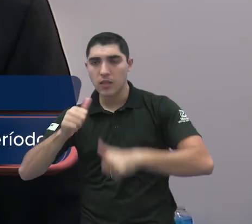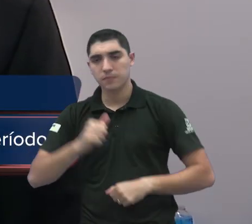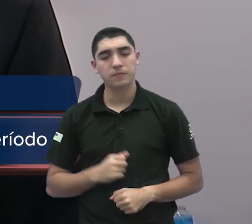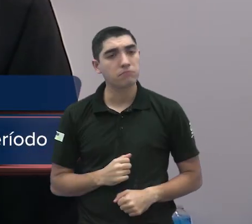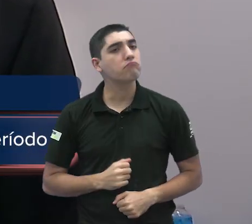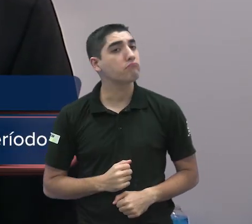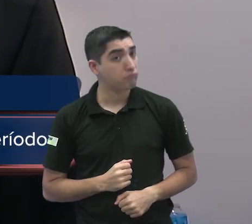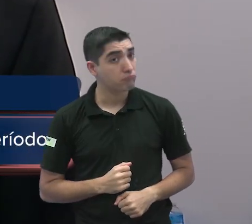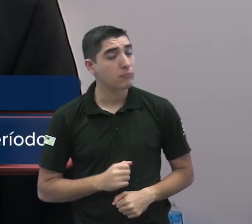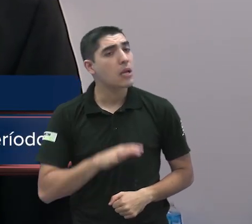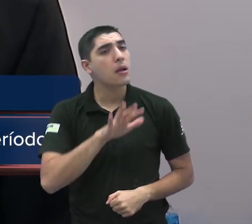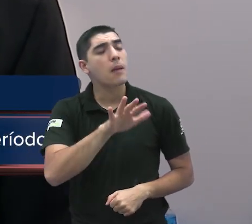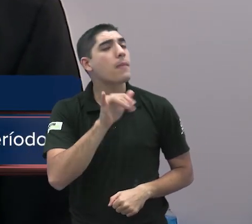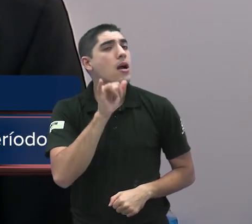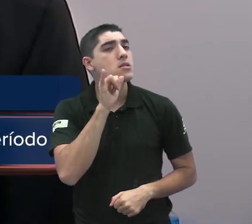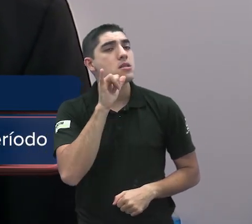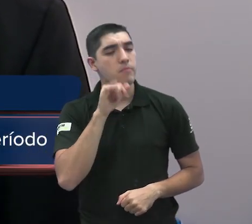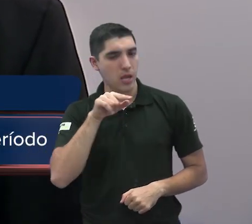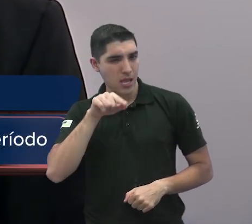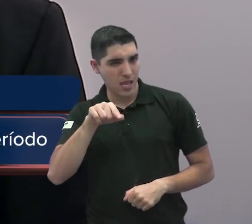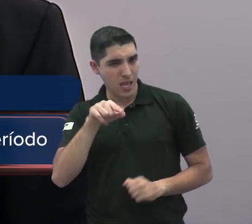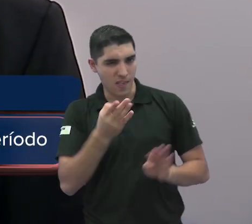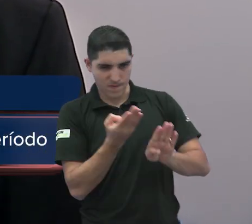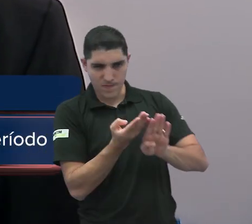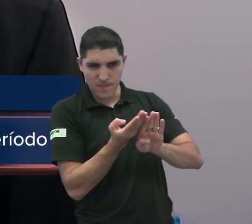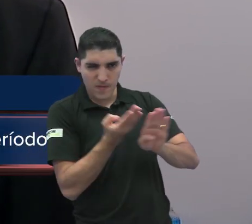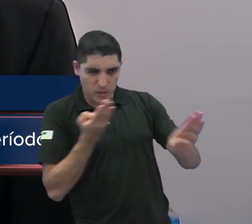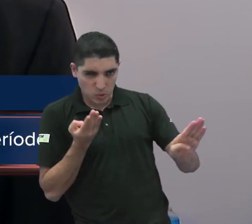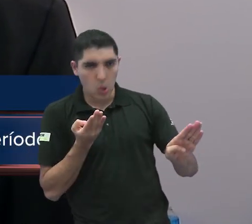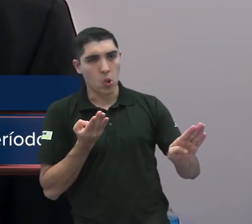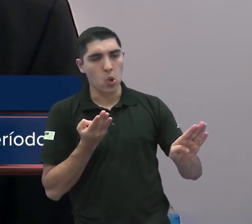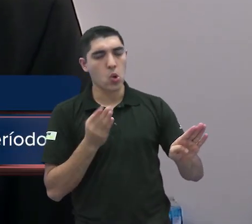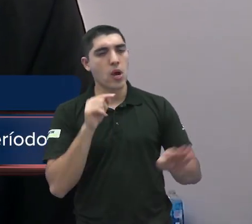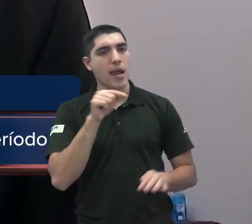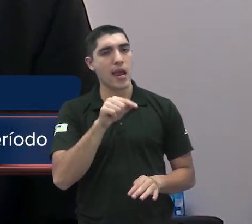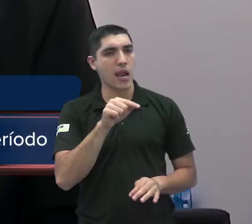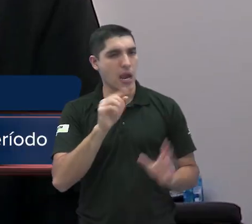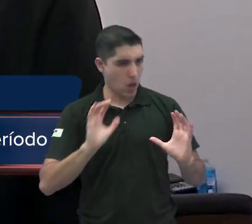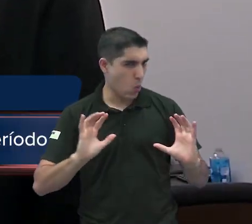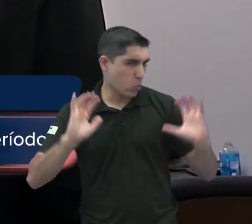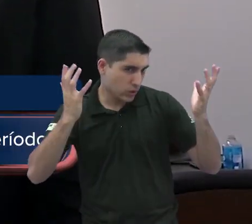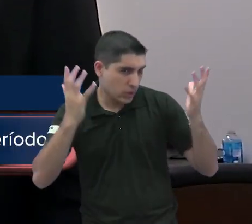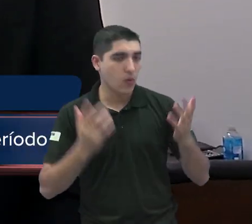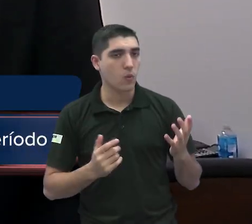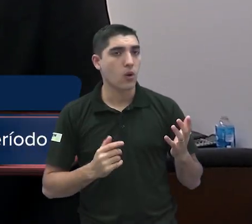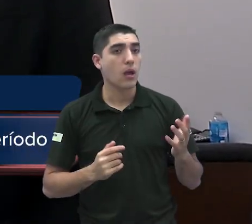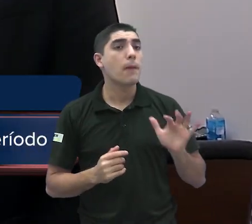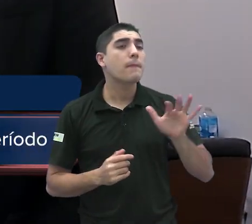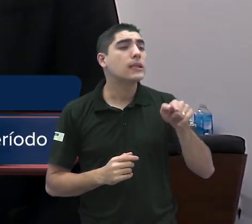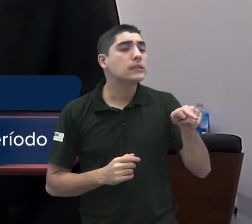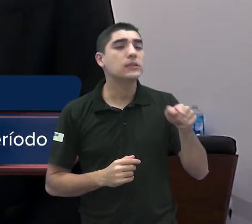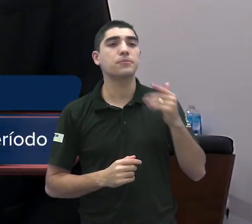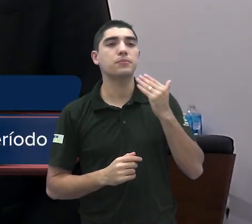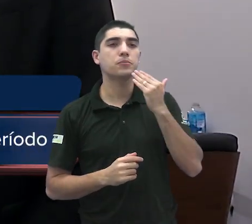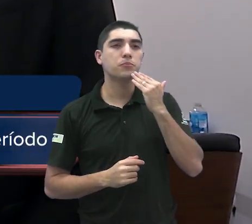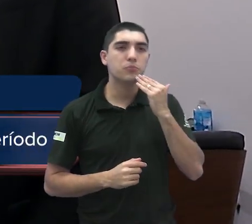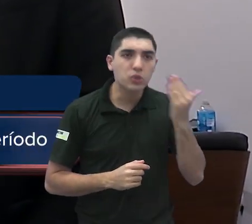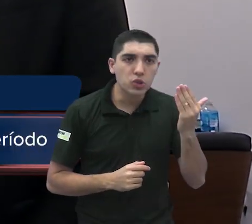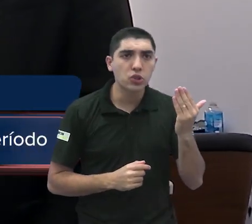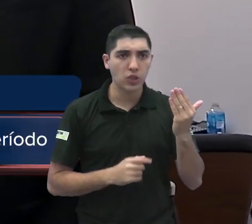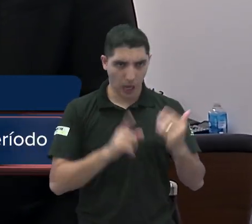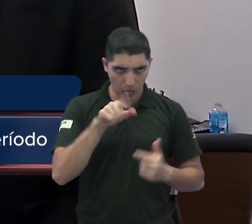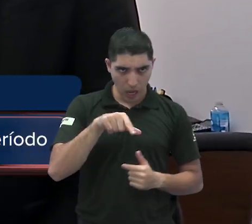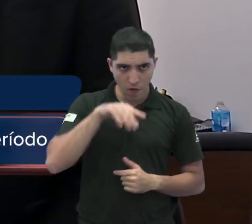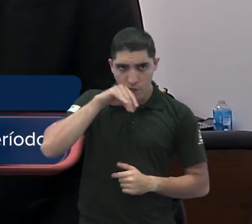incapacidade. Agora, Diego, a partir do momento que esse afastamento deve acontecer, né, a solicitação